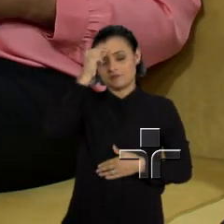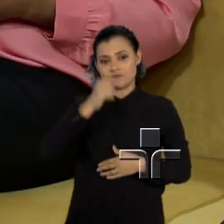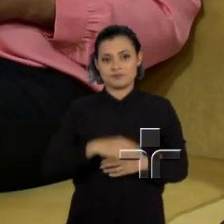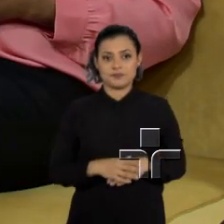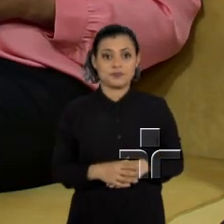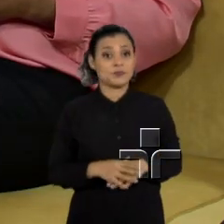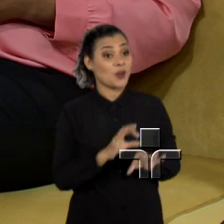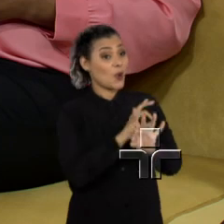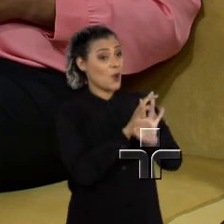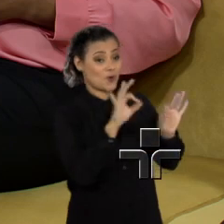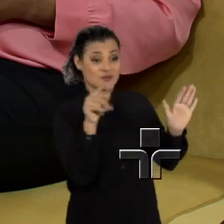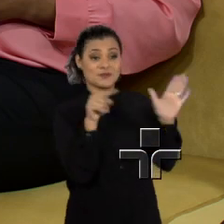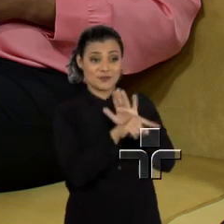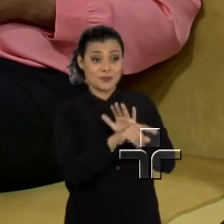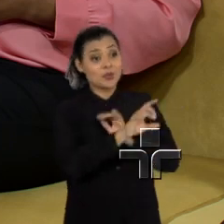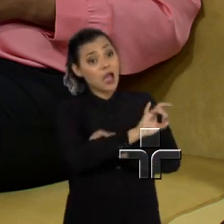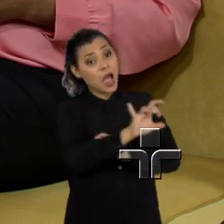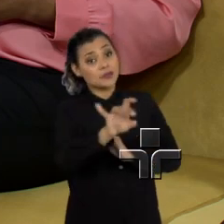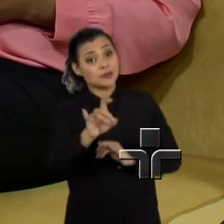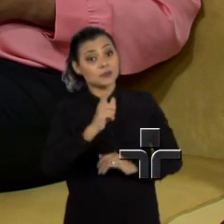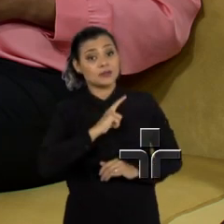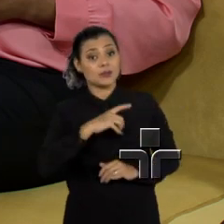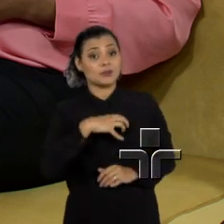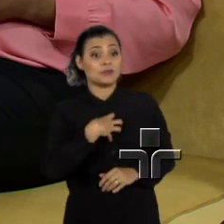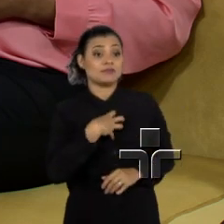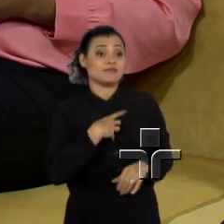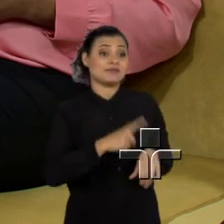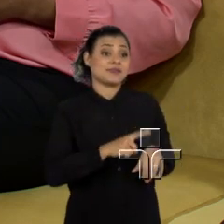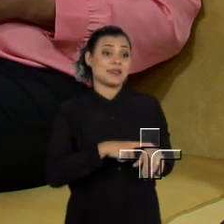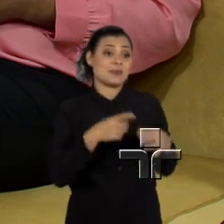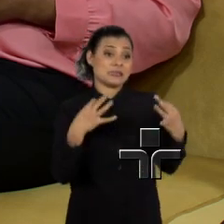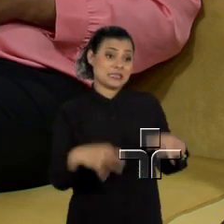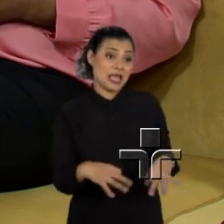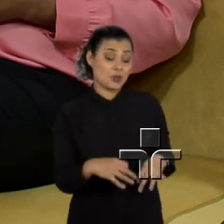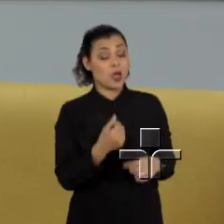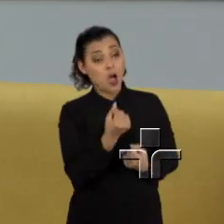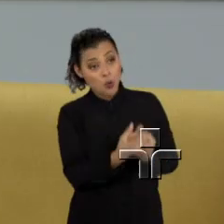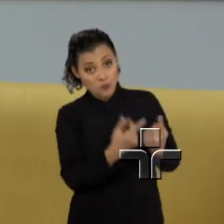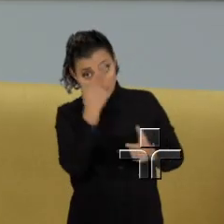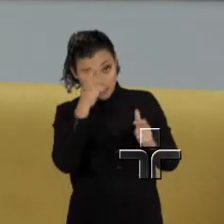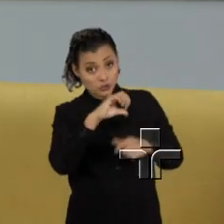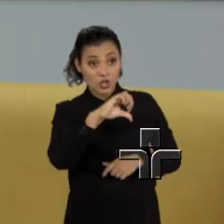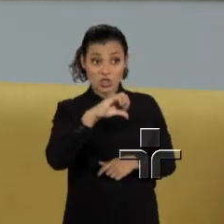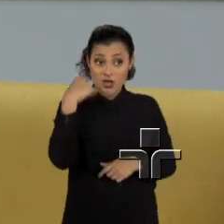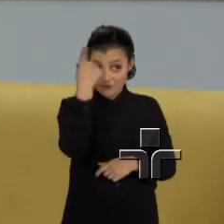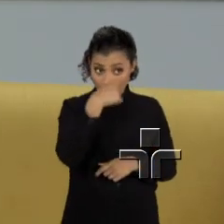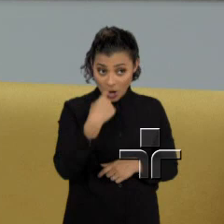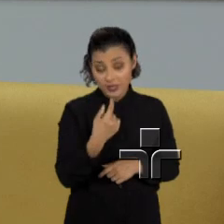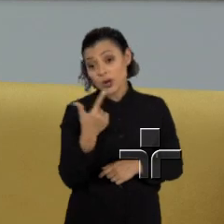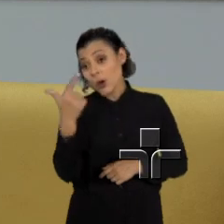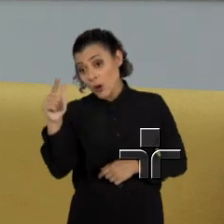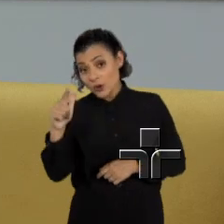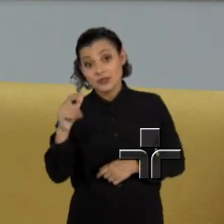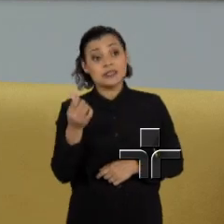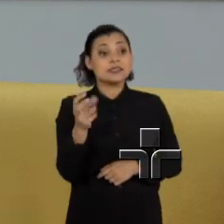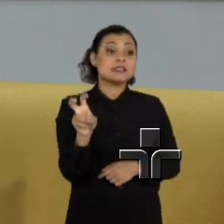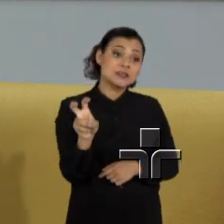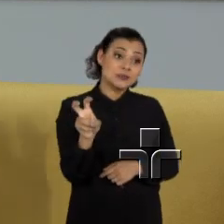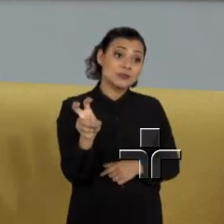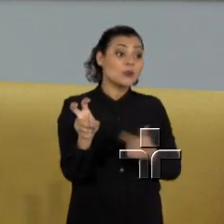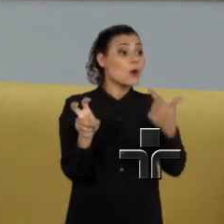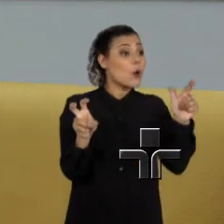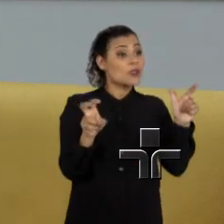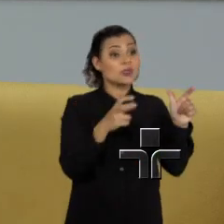Ótima pergunta, Joyce. Cada um de nós tem um tempo ideal de sono. Para algumas pessoas, 9 horas. Para outras pessoas, 5.